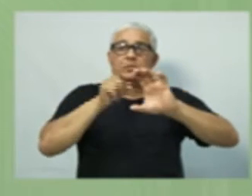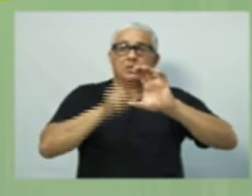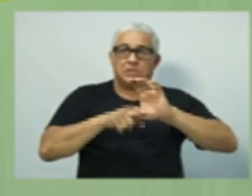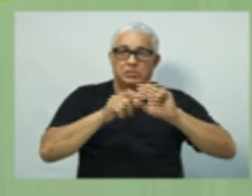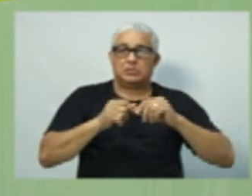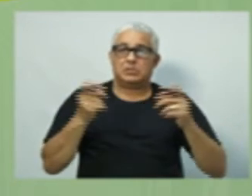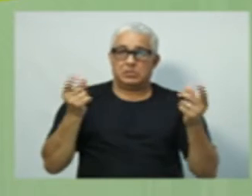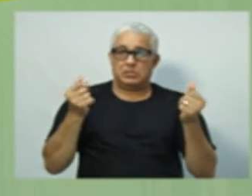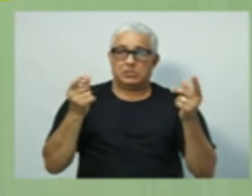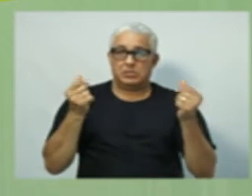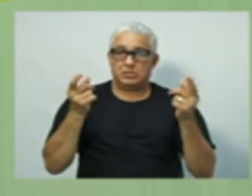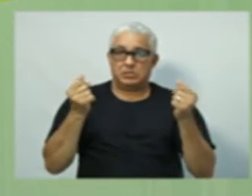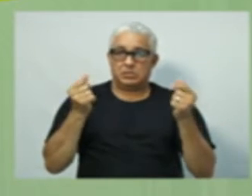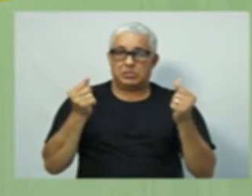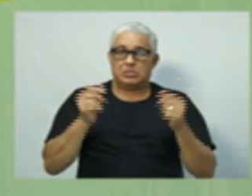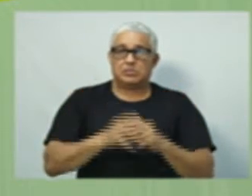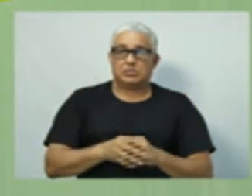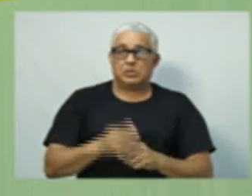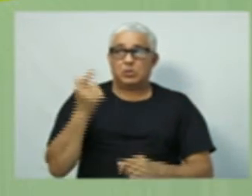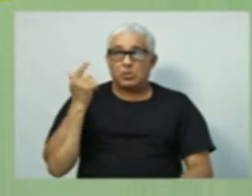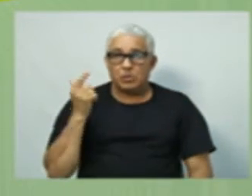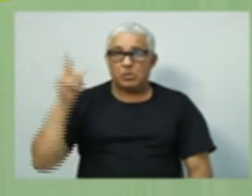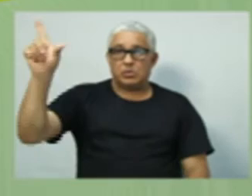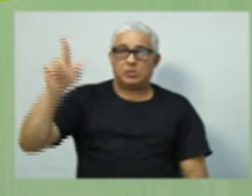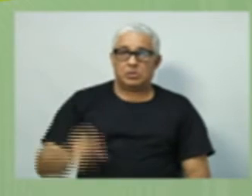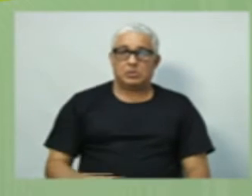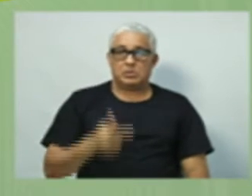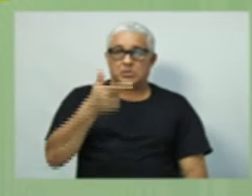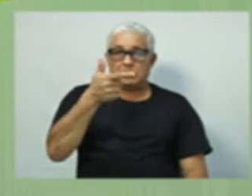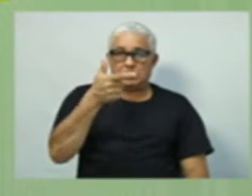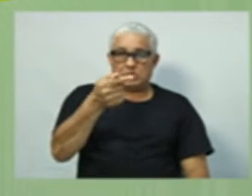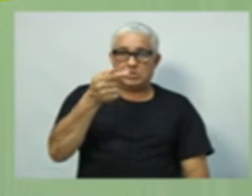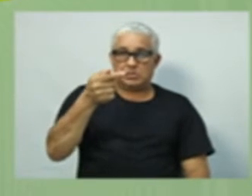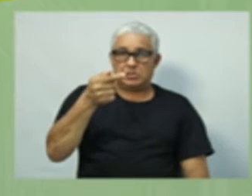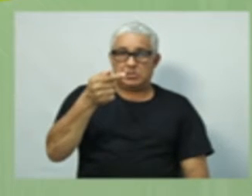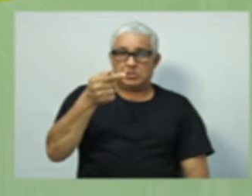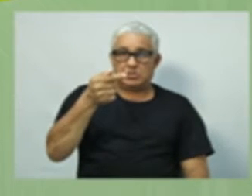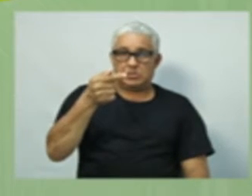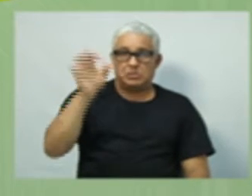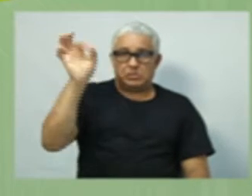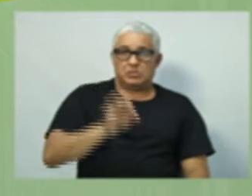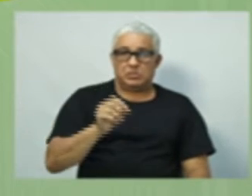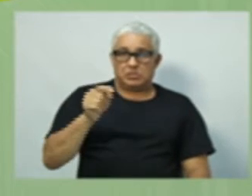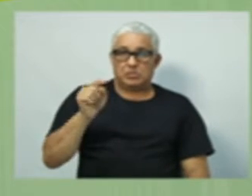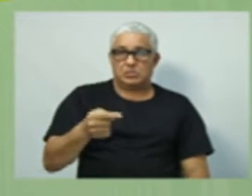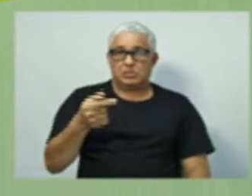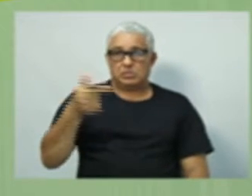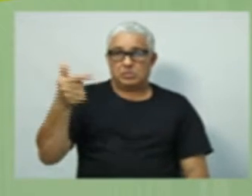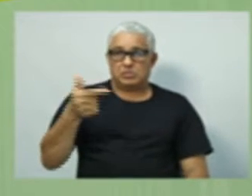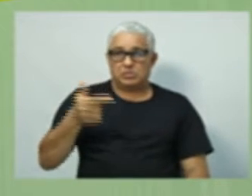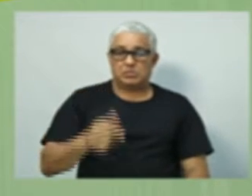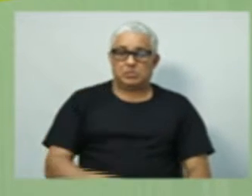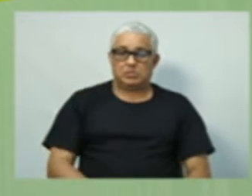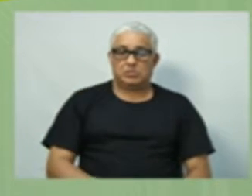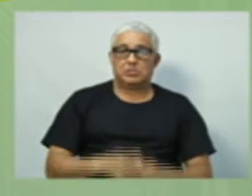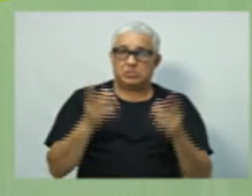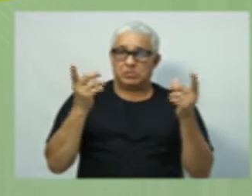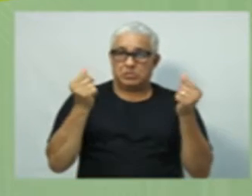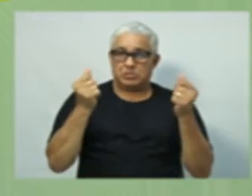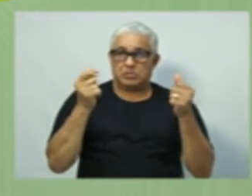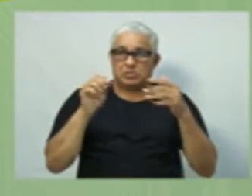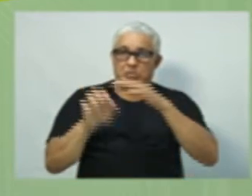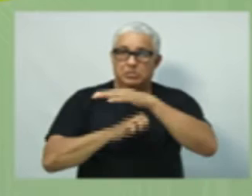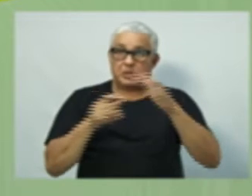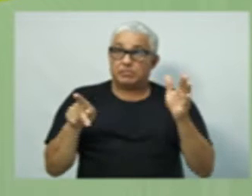captar o terceiro neste caso aqui foi um pouquinho né 27% e 22 é o terceiro a grande maioria do capital investido na empresa é capital